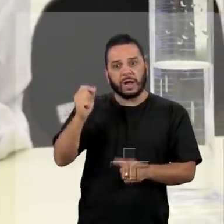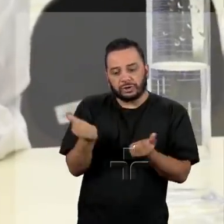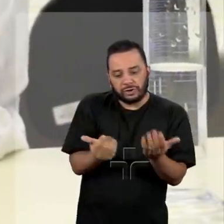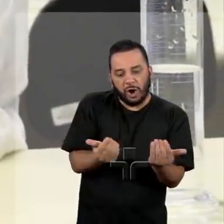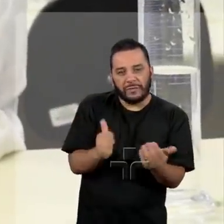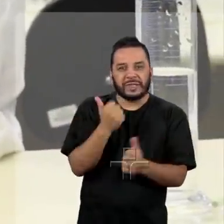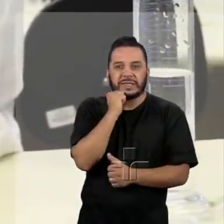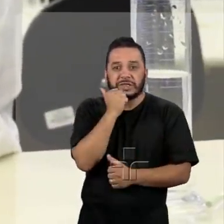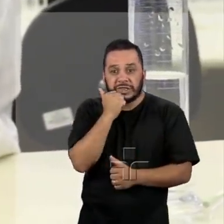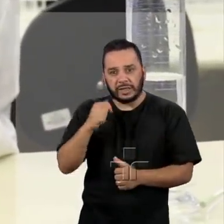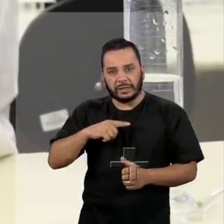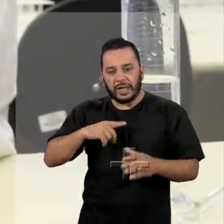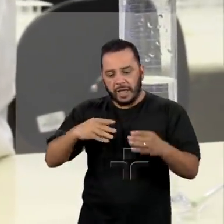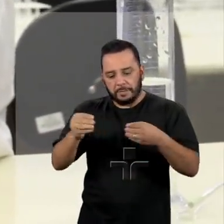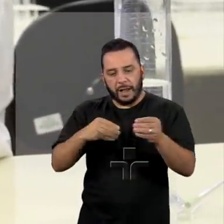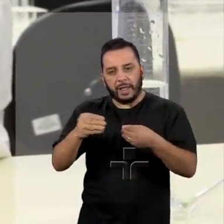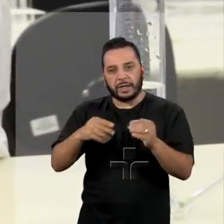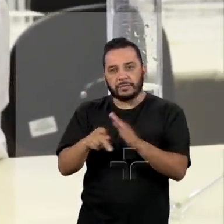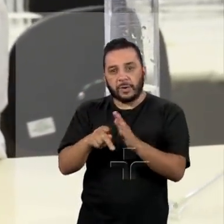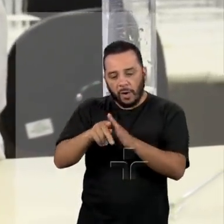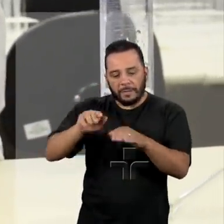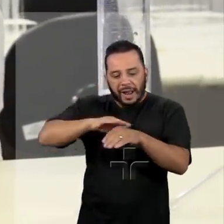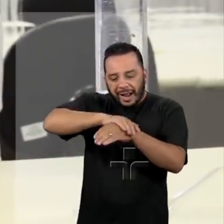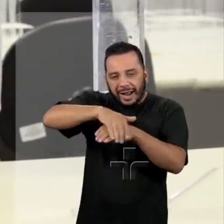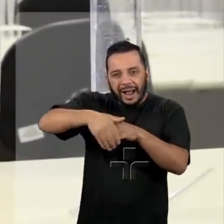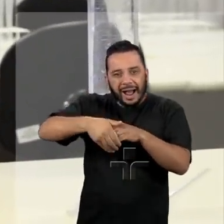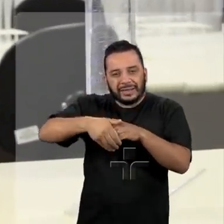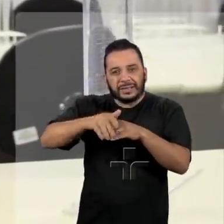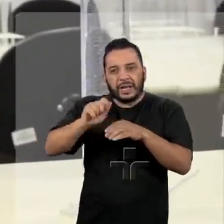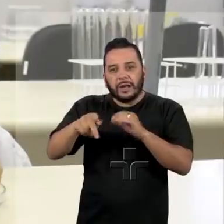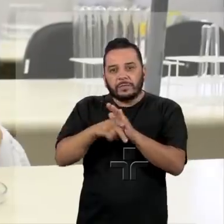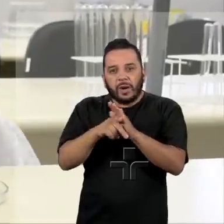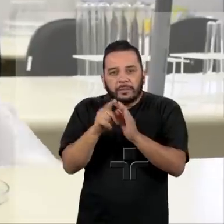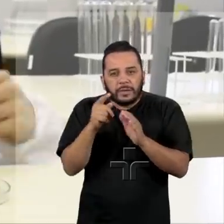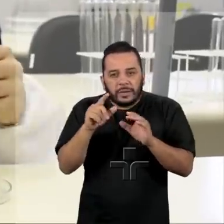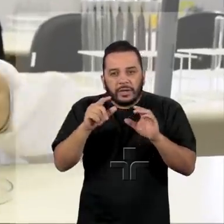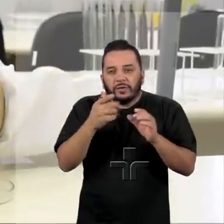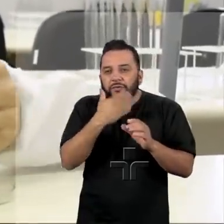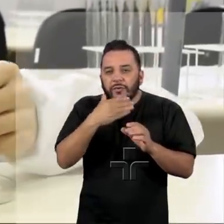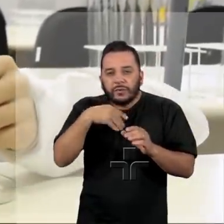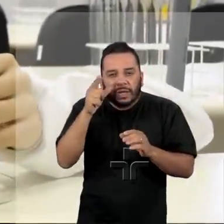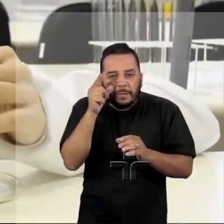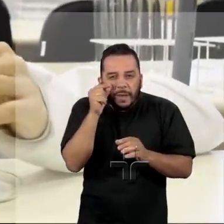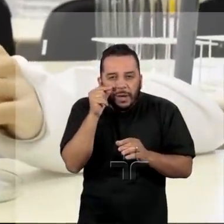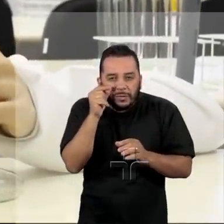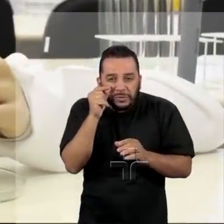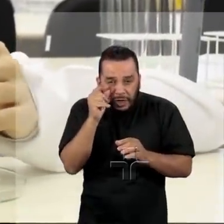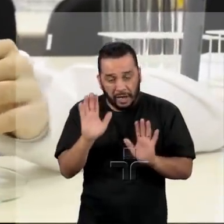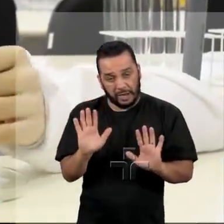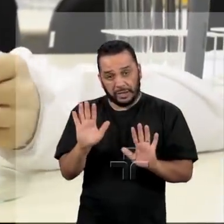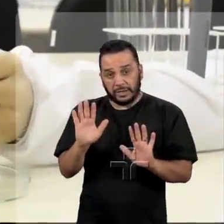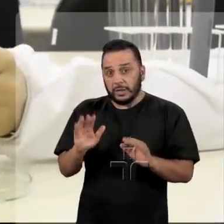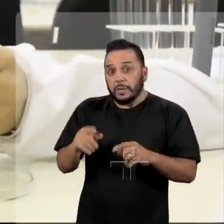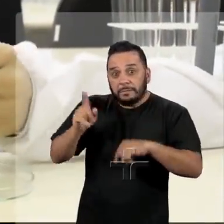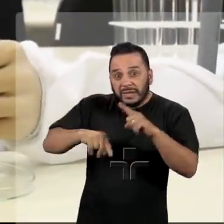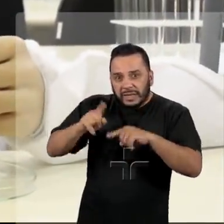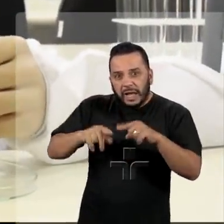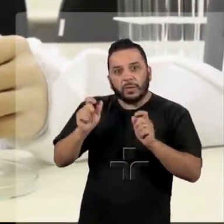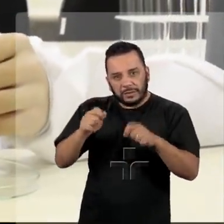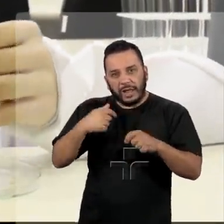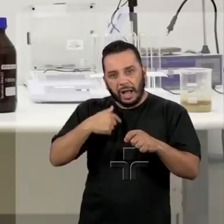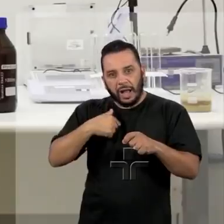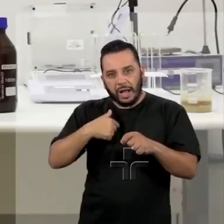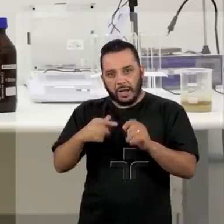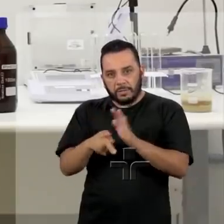uma embalagem feita com casca de maracujá para envolver mudas de plantas. O material biodegradável pode ser enterrado junto com